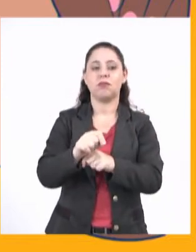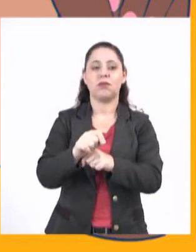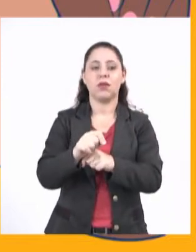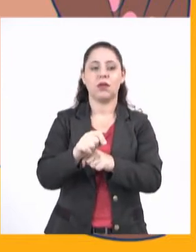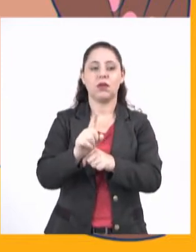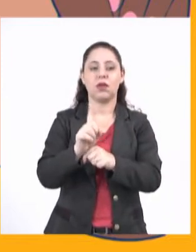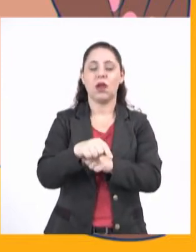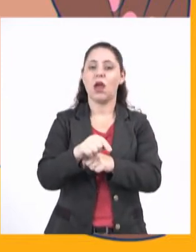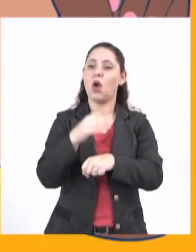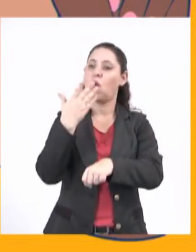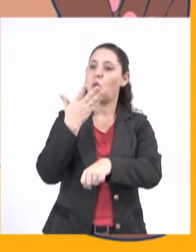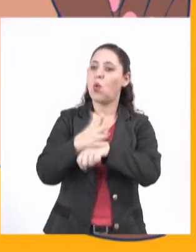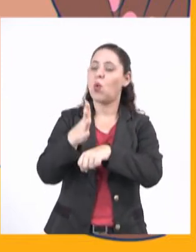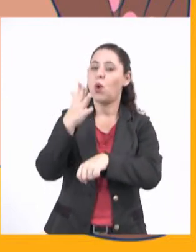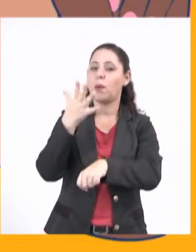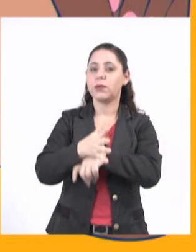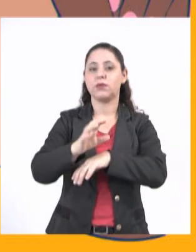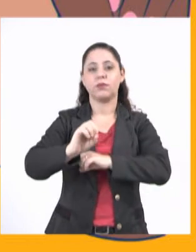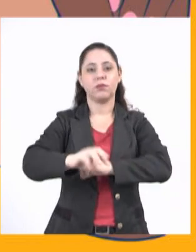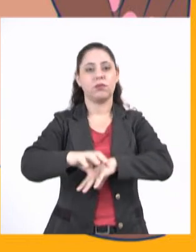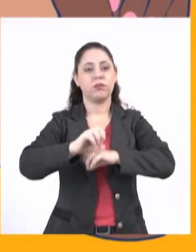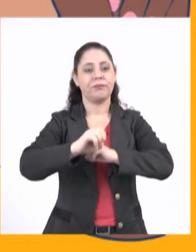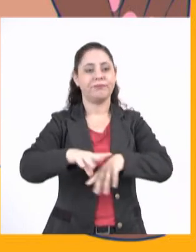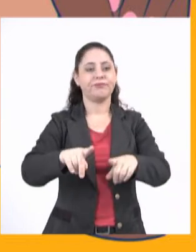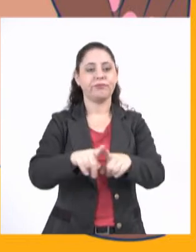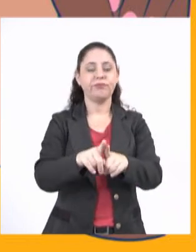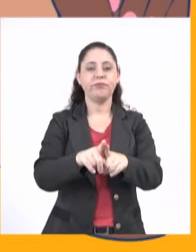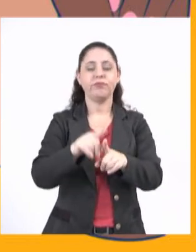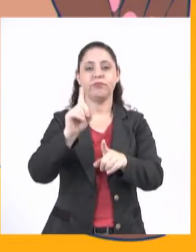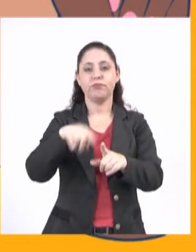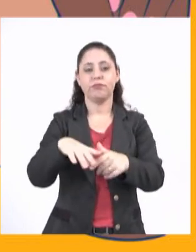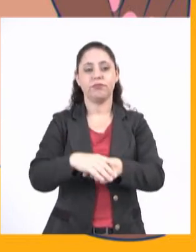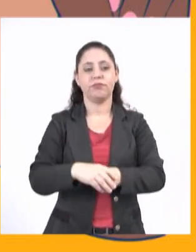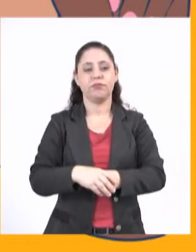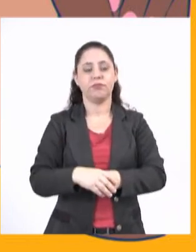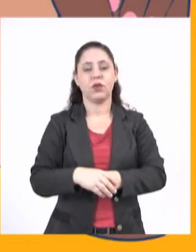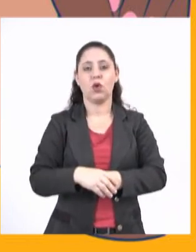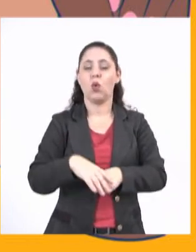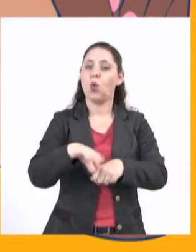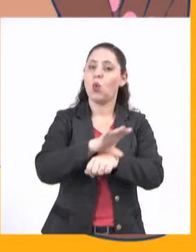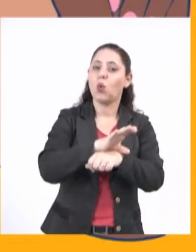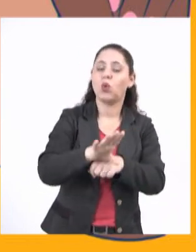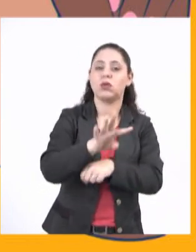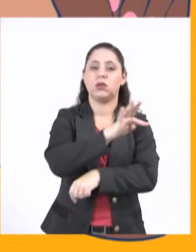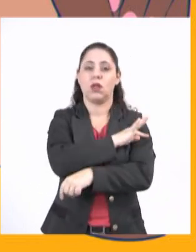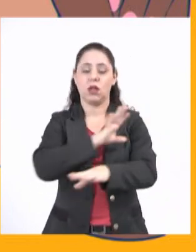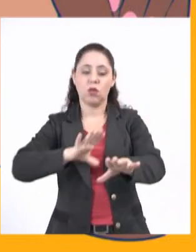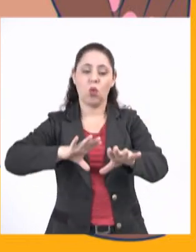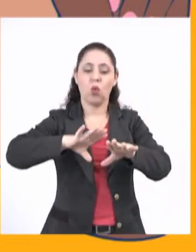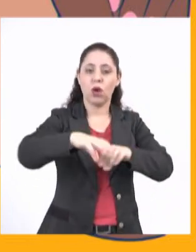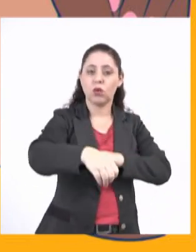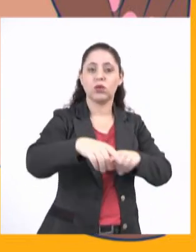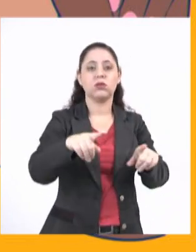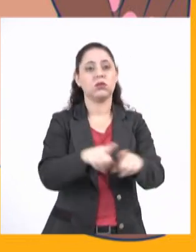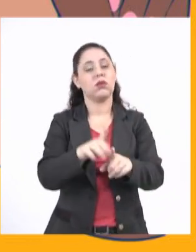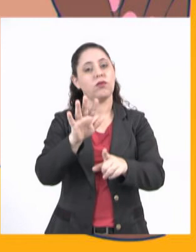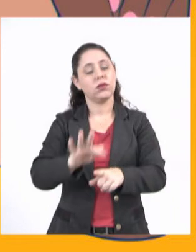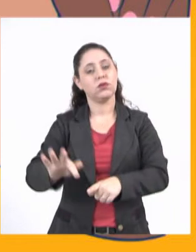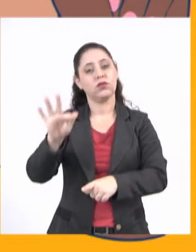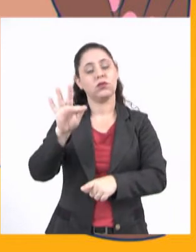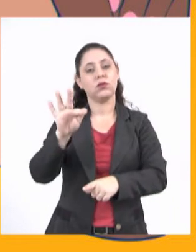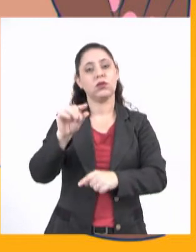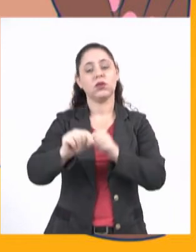de capacitação de estudantes, né, e de aprendizagem, tanto aí de cursos técnicos, cursos de graduação, né, e